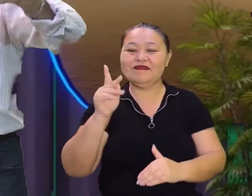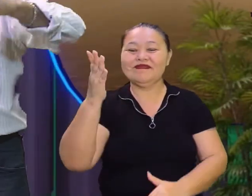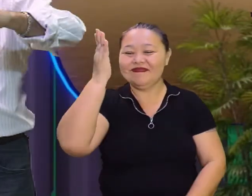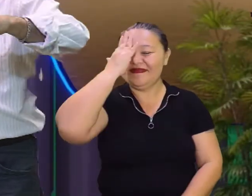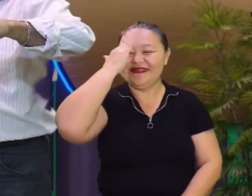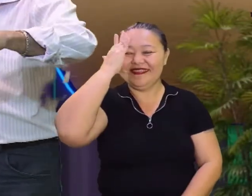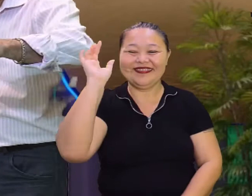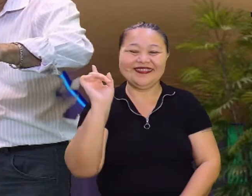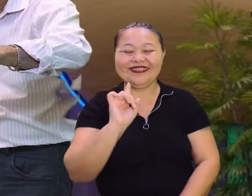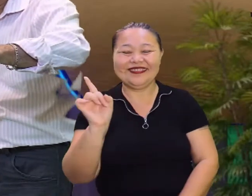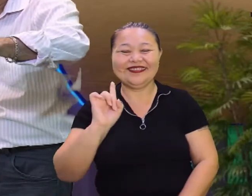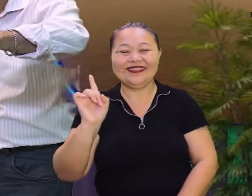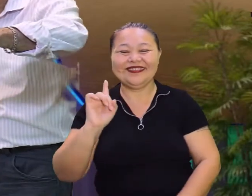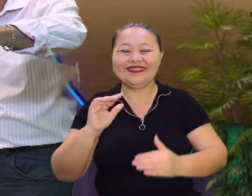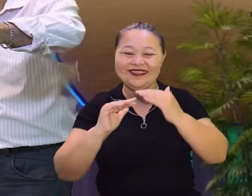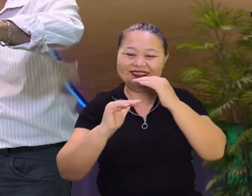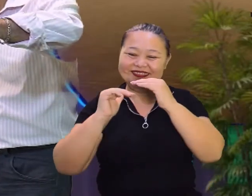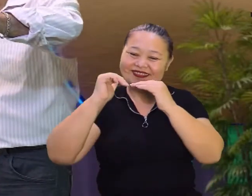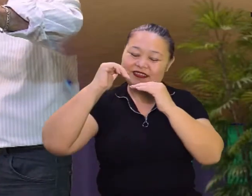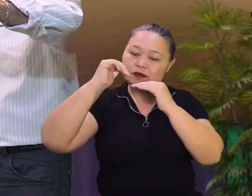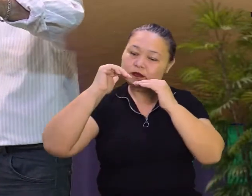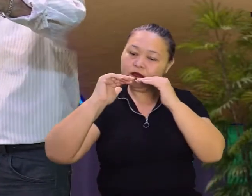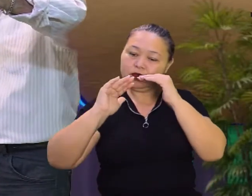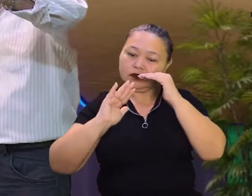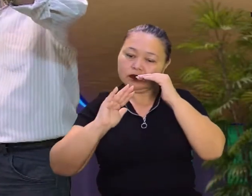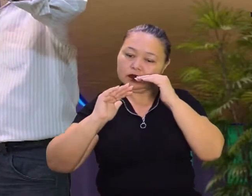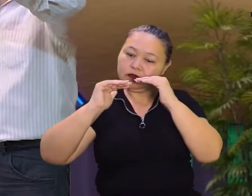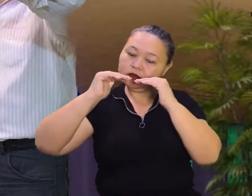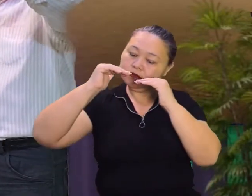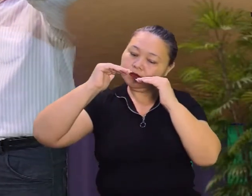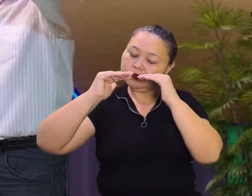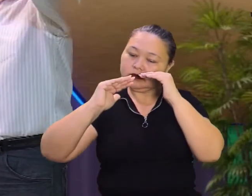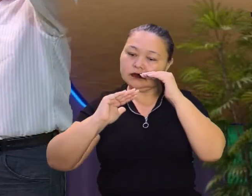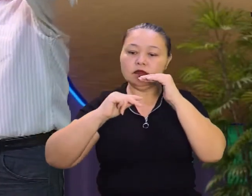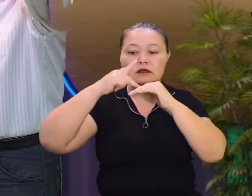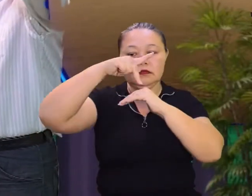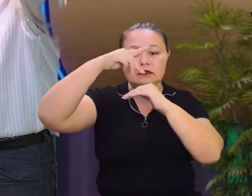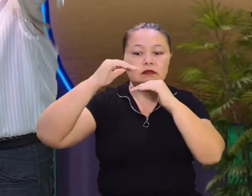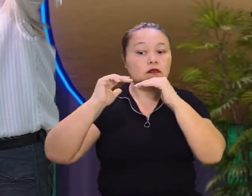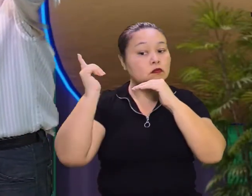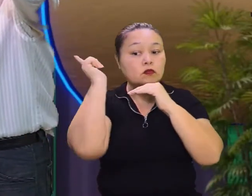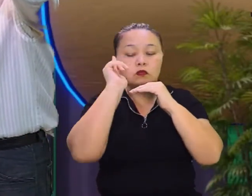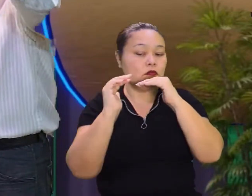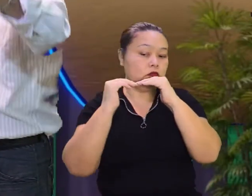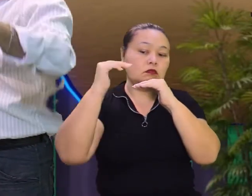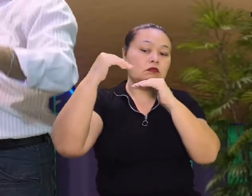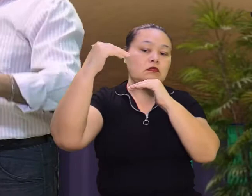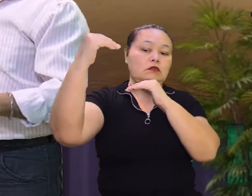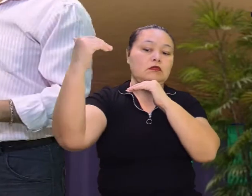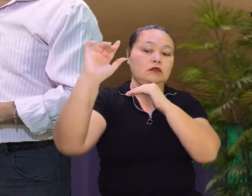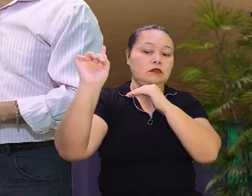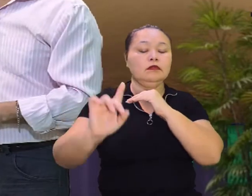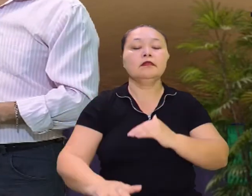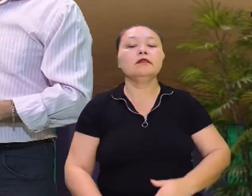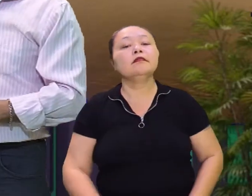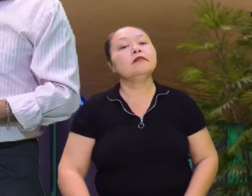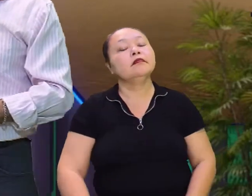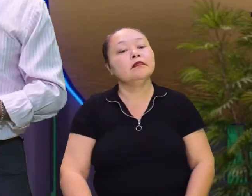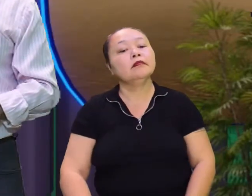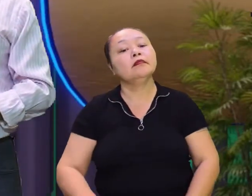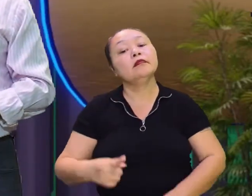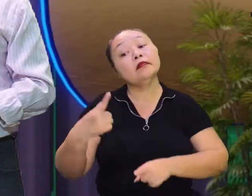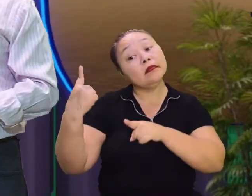disso, beleza. Emerge, ou seja, ainda está subindo, mas ainda não alcançou o desenvolvimento. Exatamente.